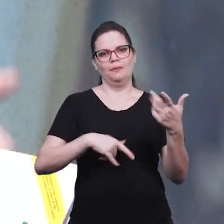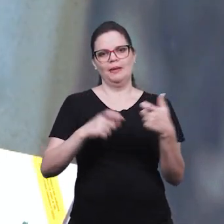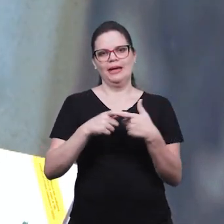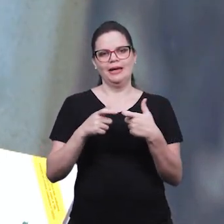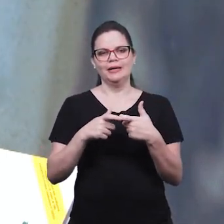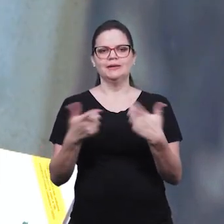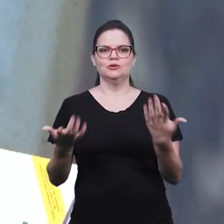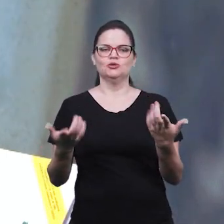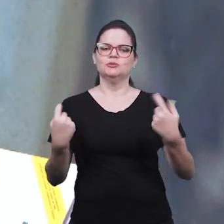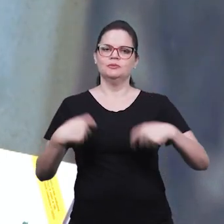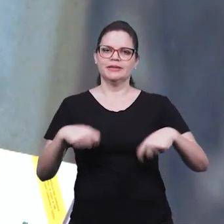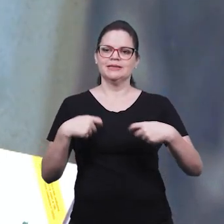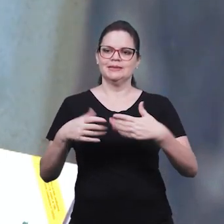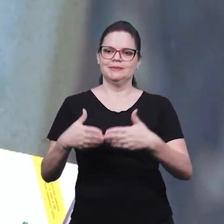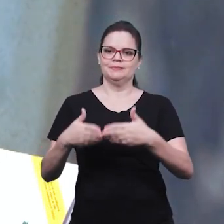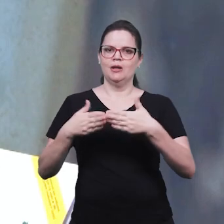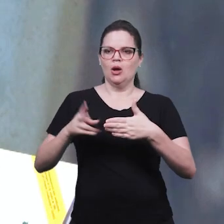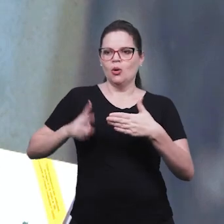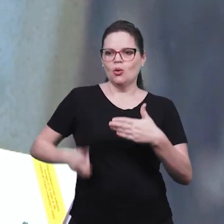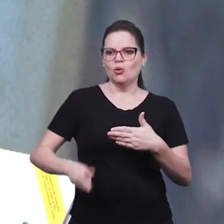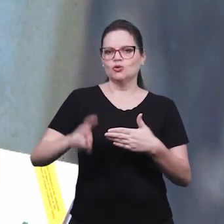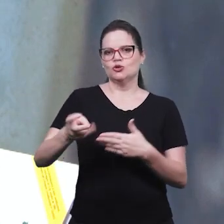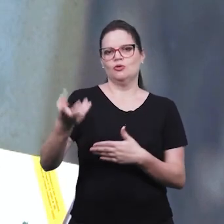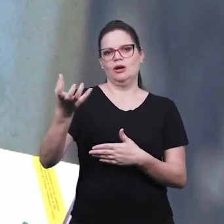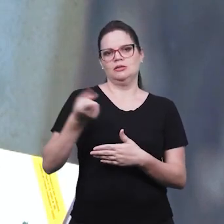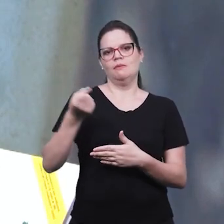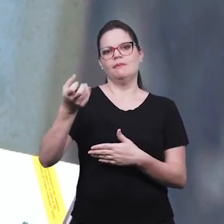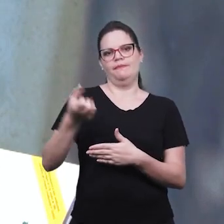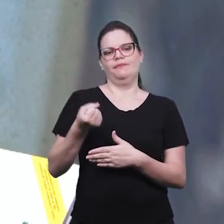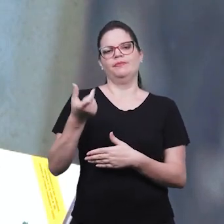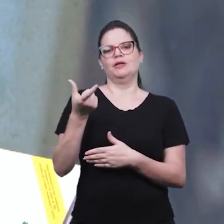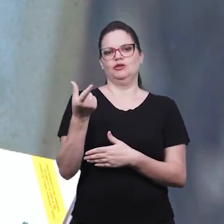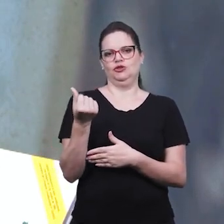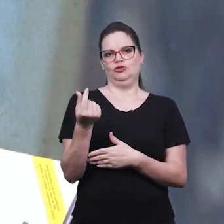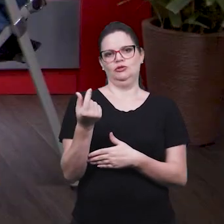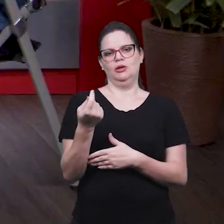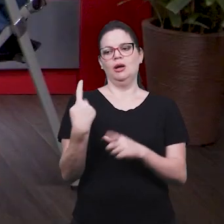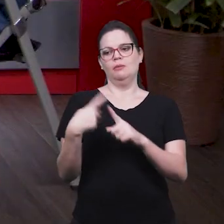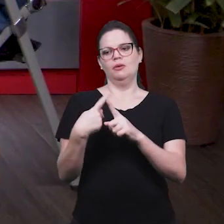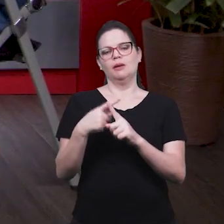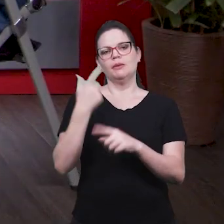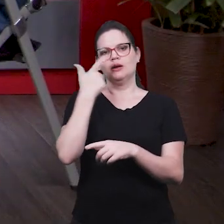um atestado médico, então ela precisa continuar recebendo até para...